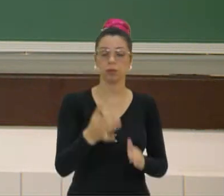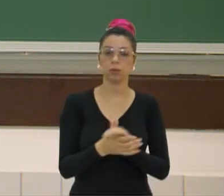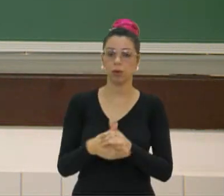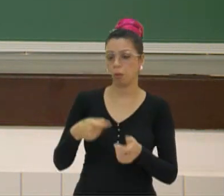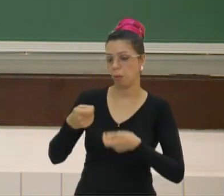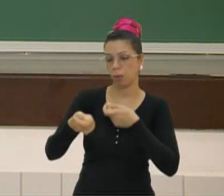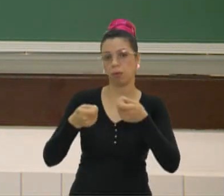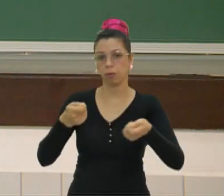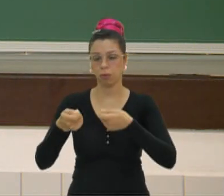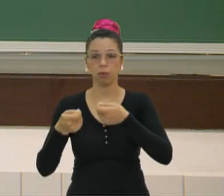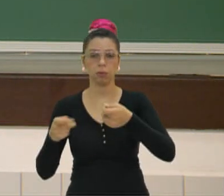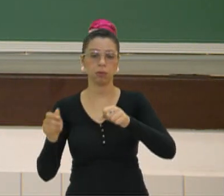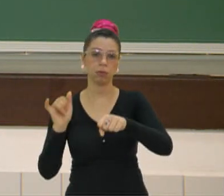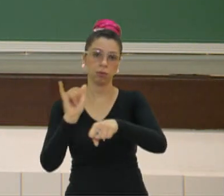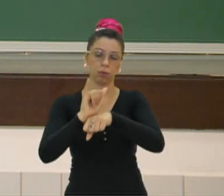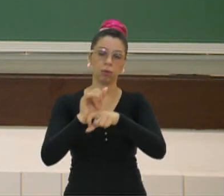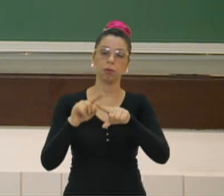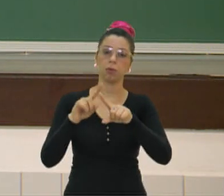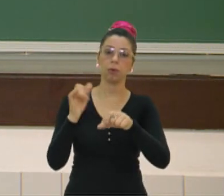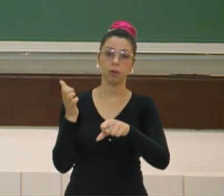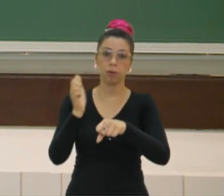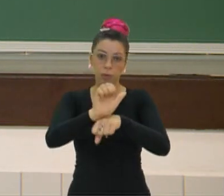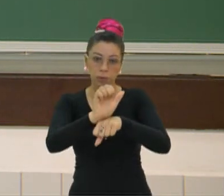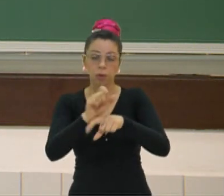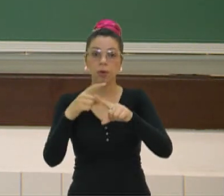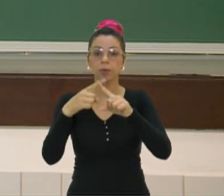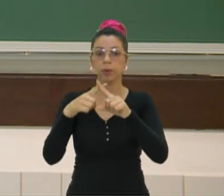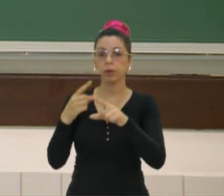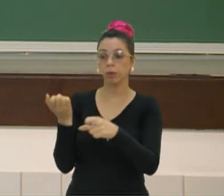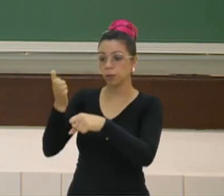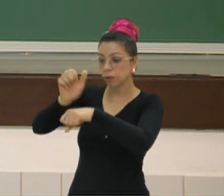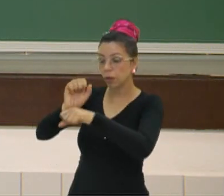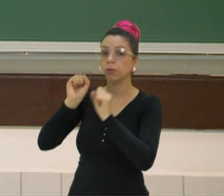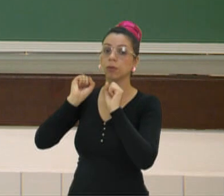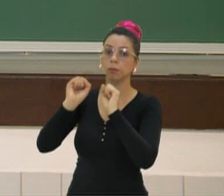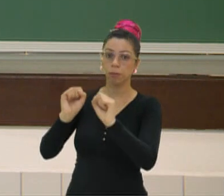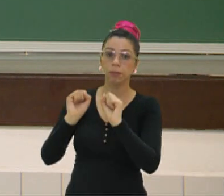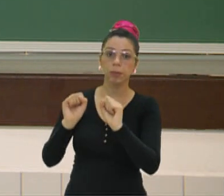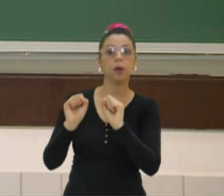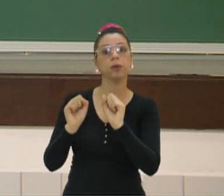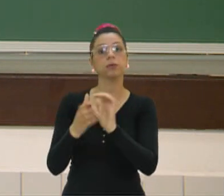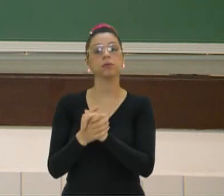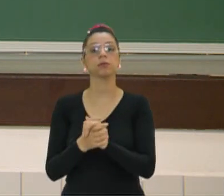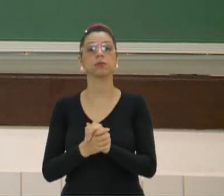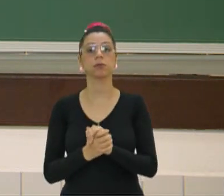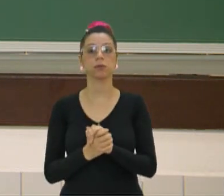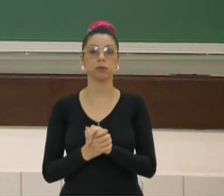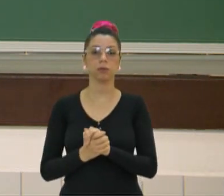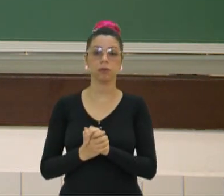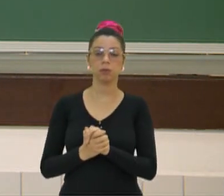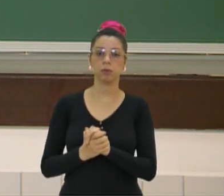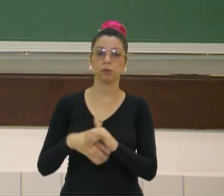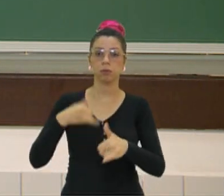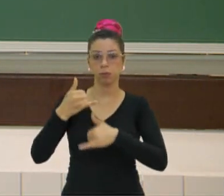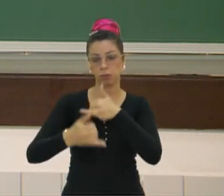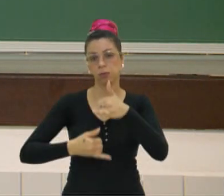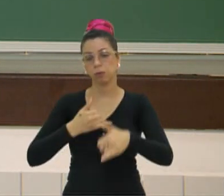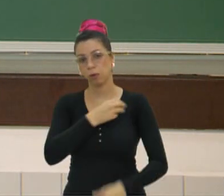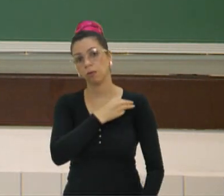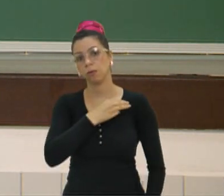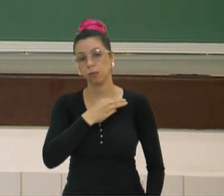governo pode fazer jogos de azar, como as loterias, né, da Caixa Econômica, mas os empresários brasileiros não